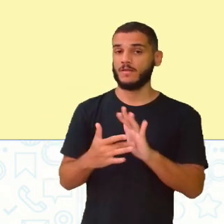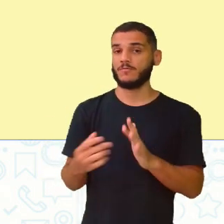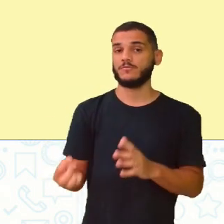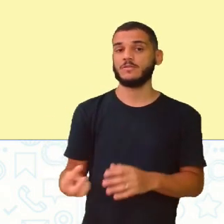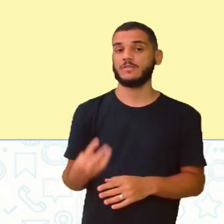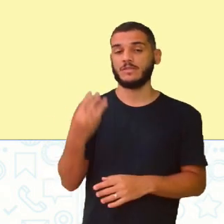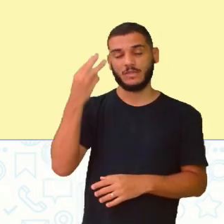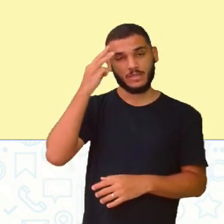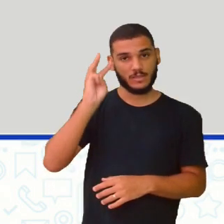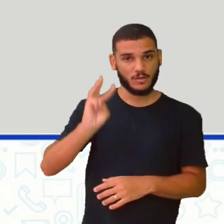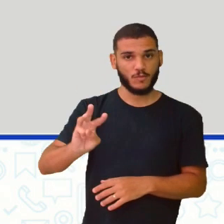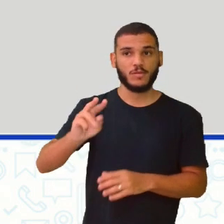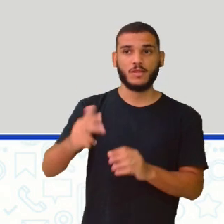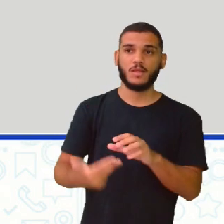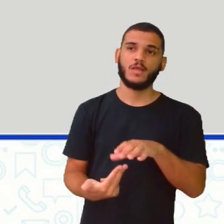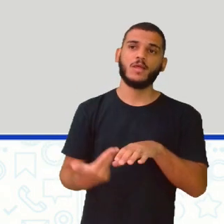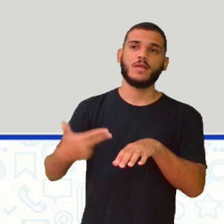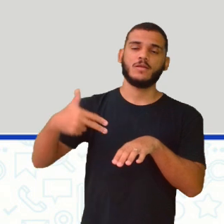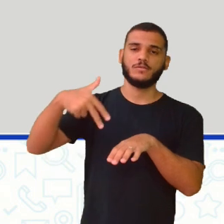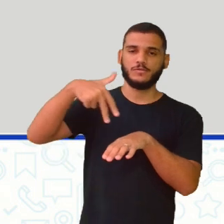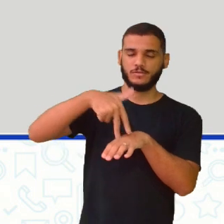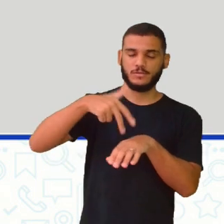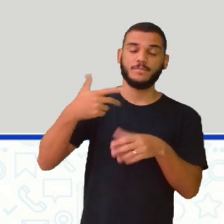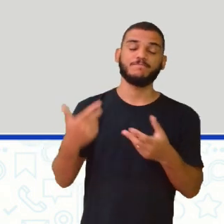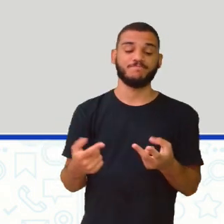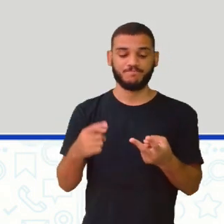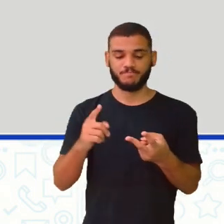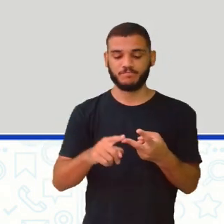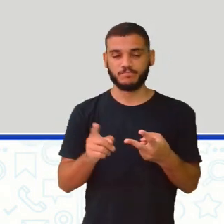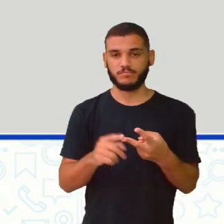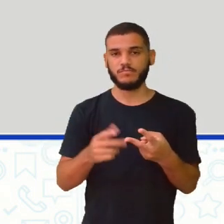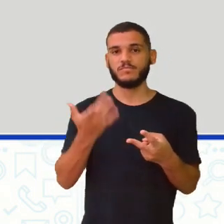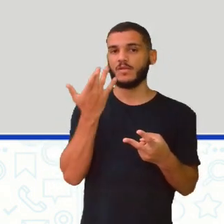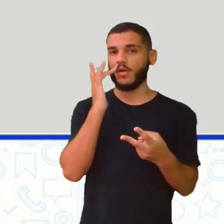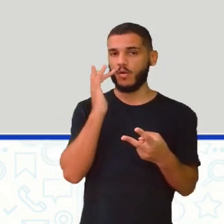dia, ressuscita. E aí o ouro